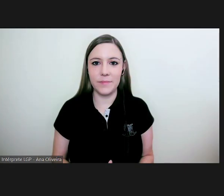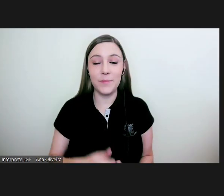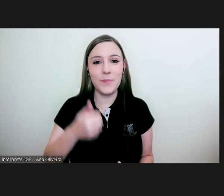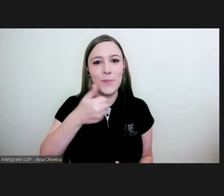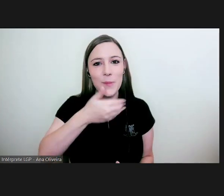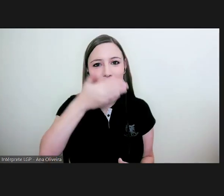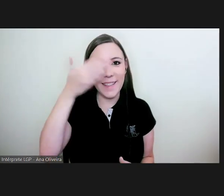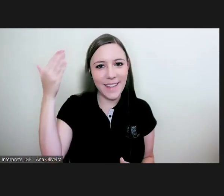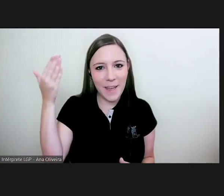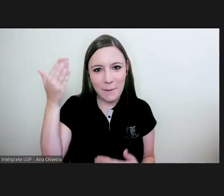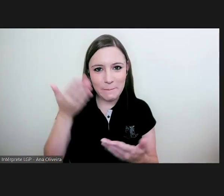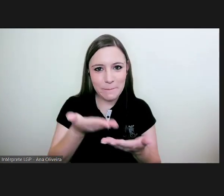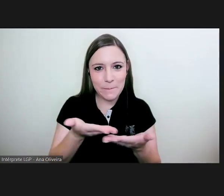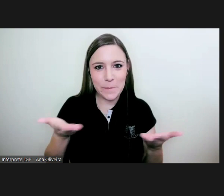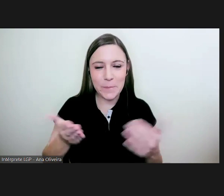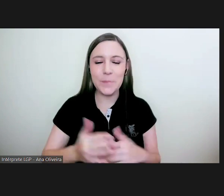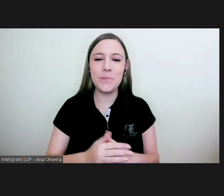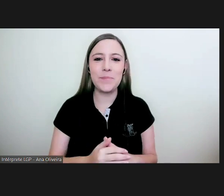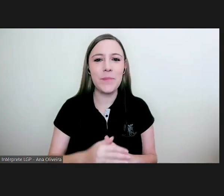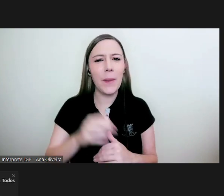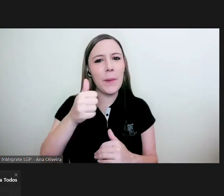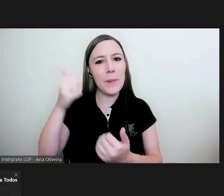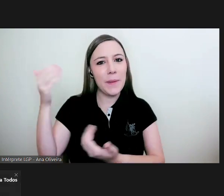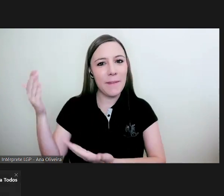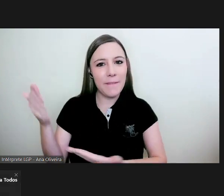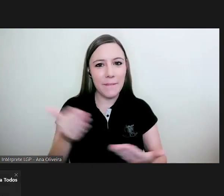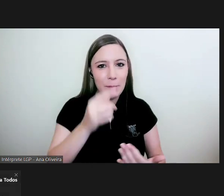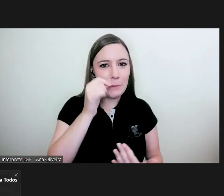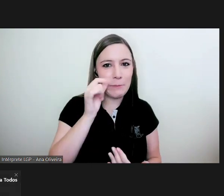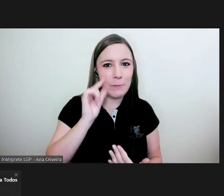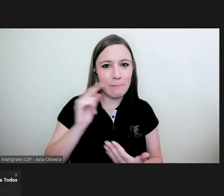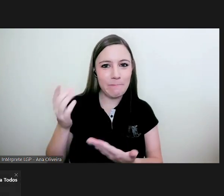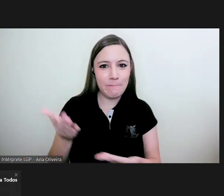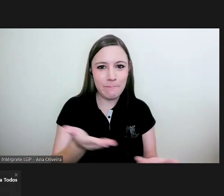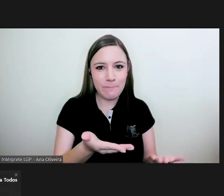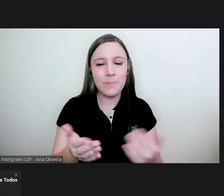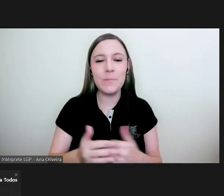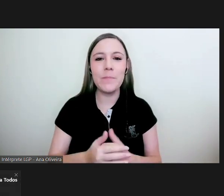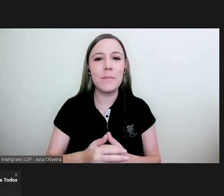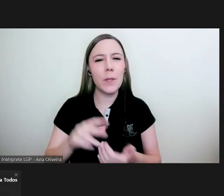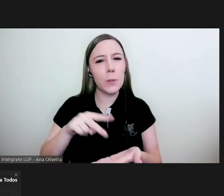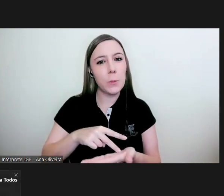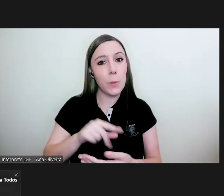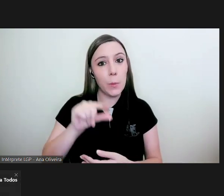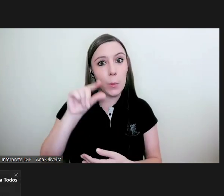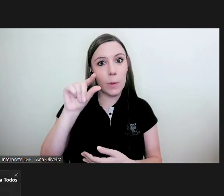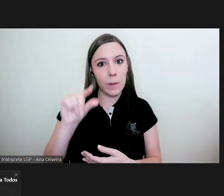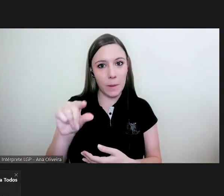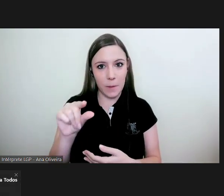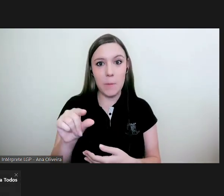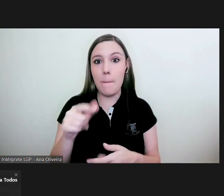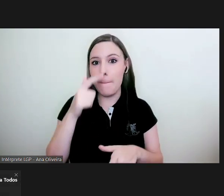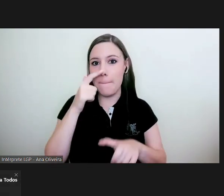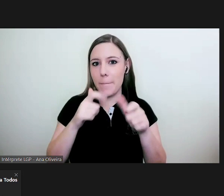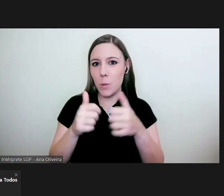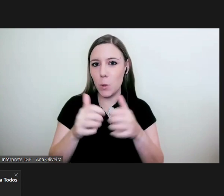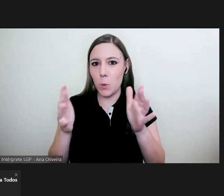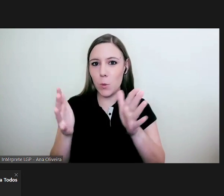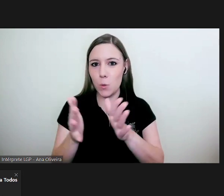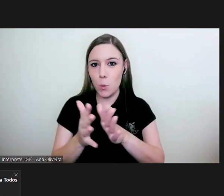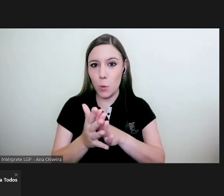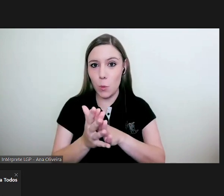Bom dia, sejam bem-vindos e bem-vindas. Vamos aguardar um breve momento enquanto todas as pessoas entram na